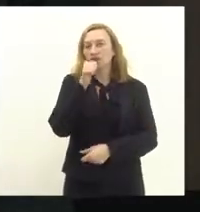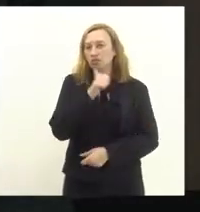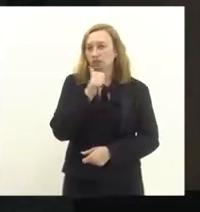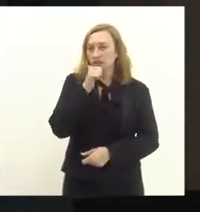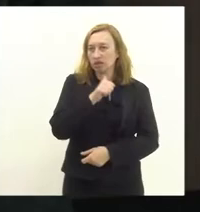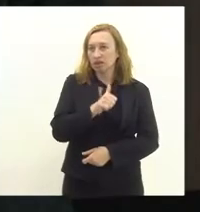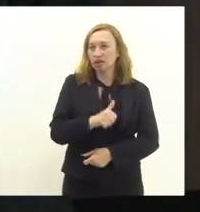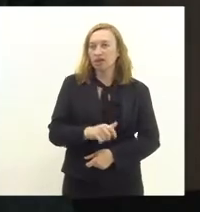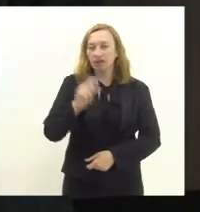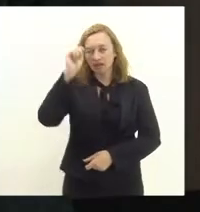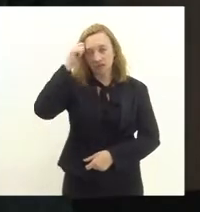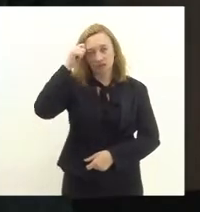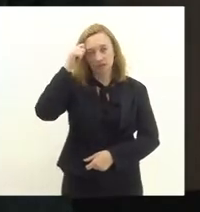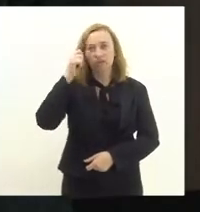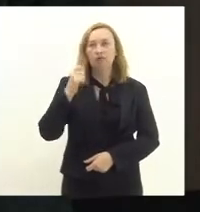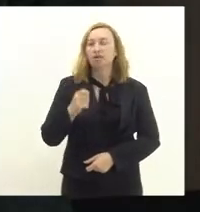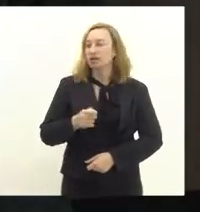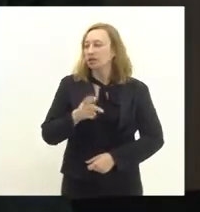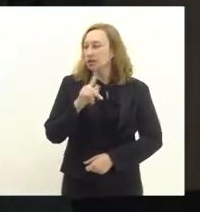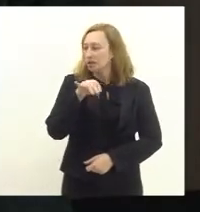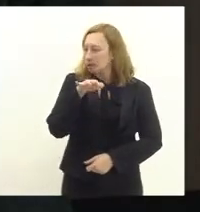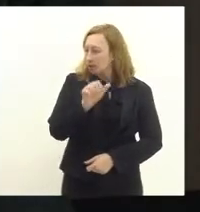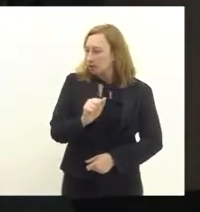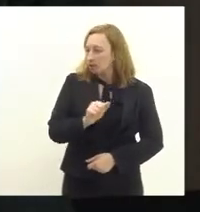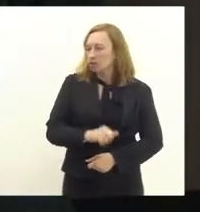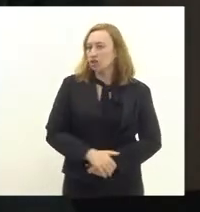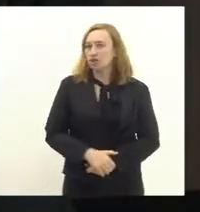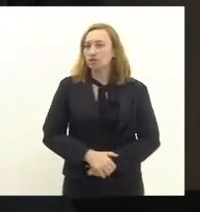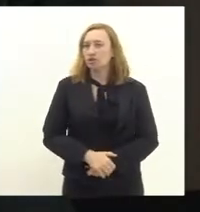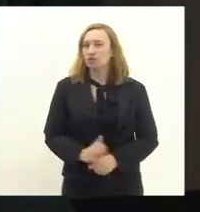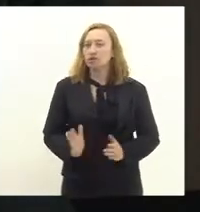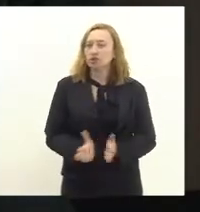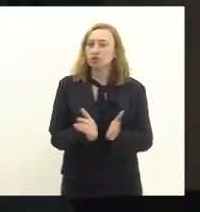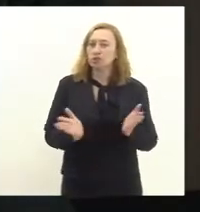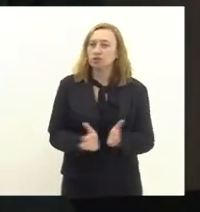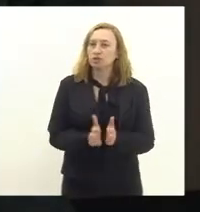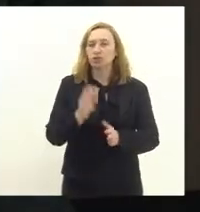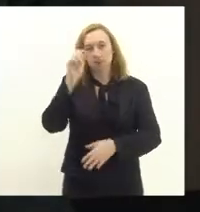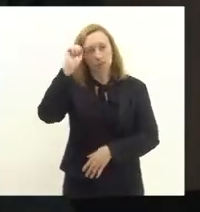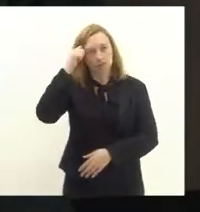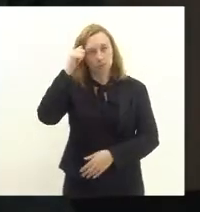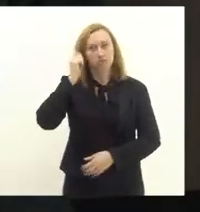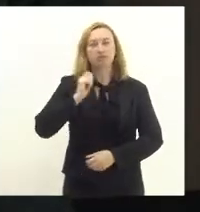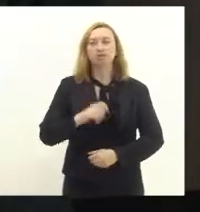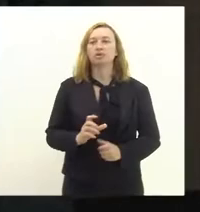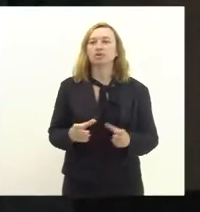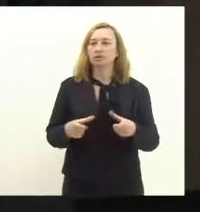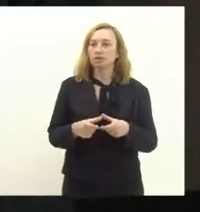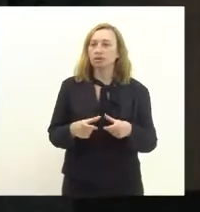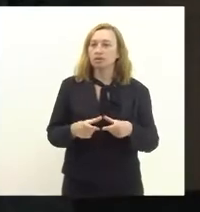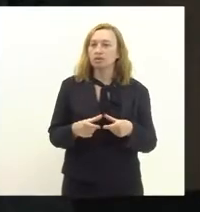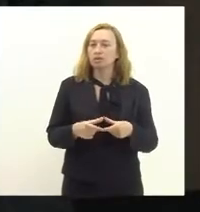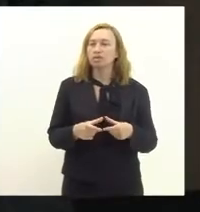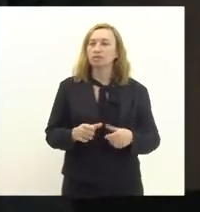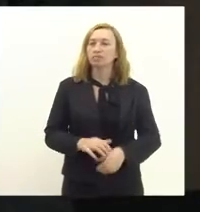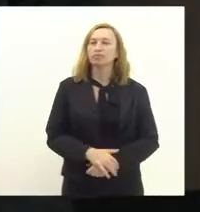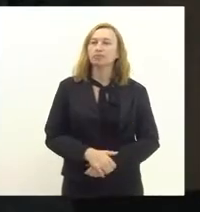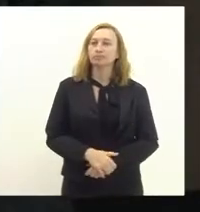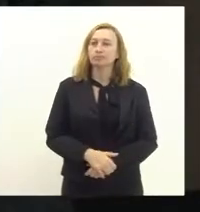mulheres pretas e pardas. População negra, majoritariamente, ocupa esse